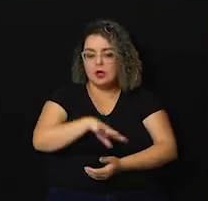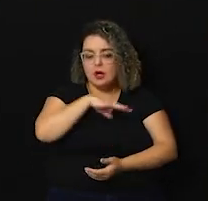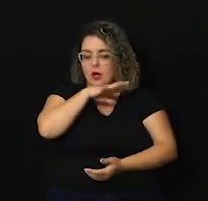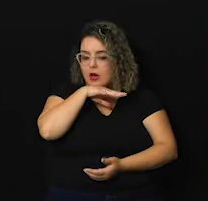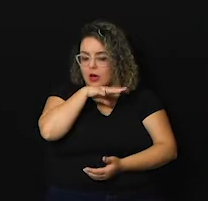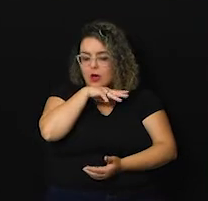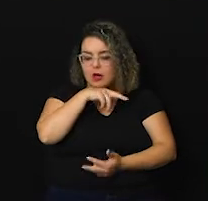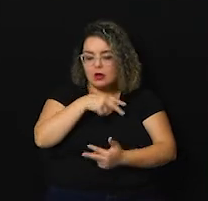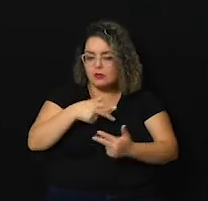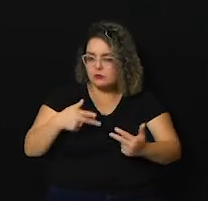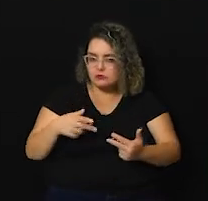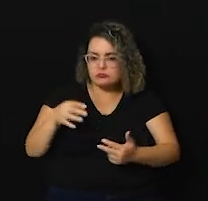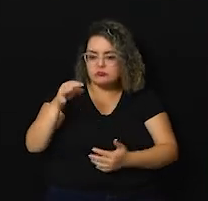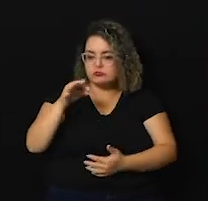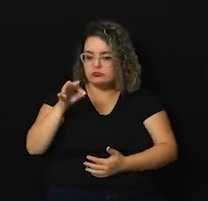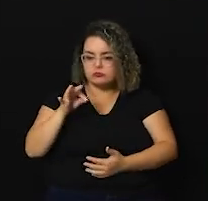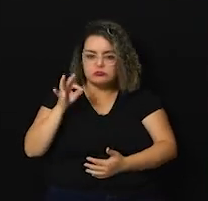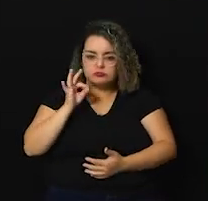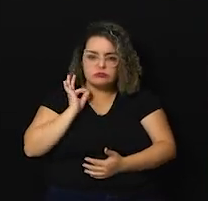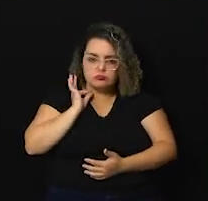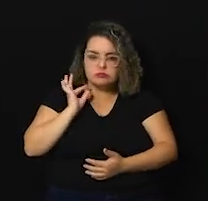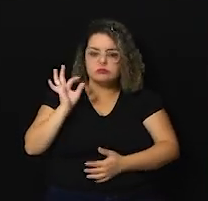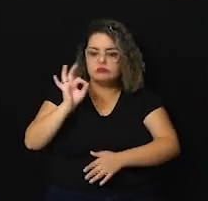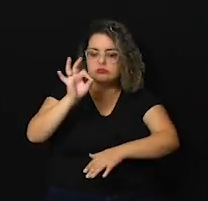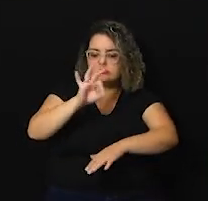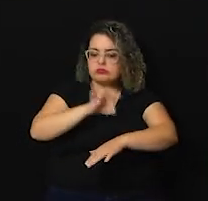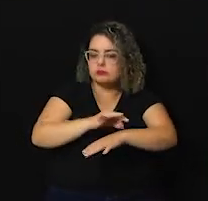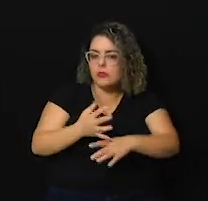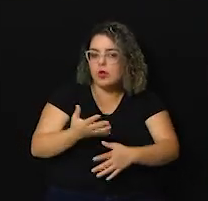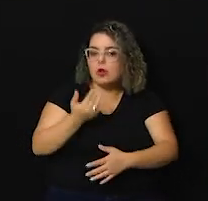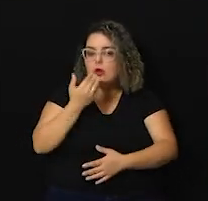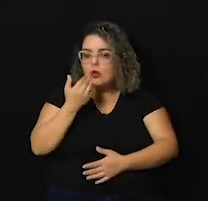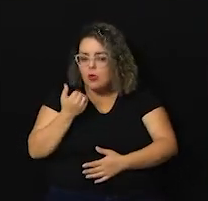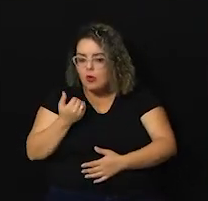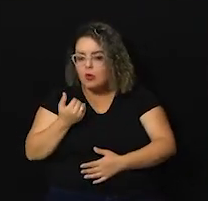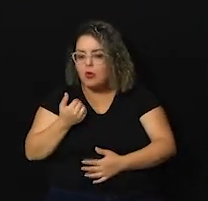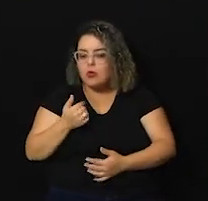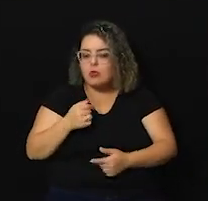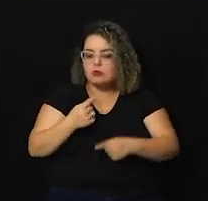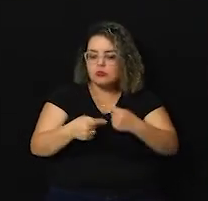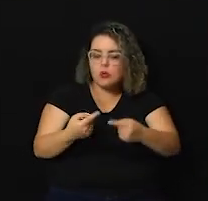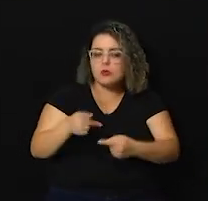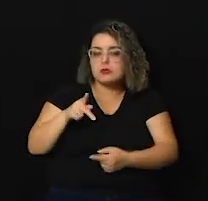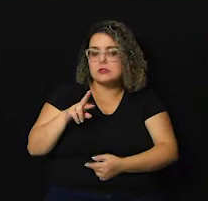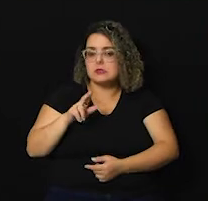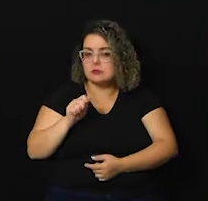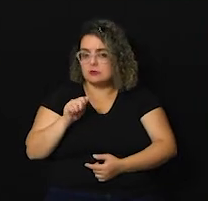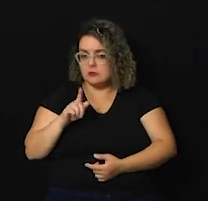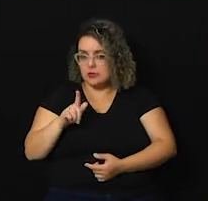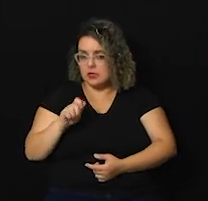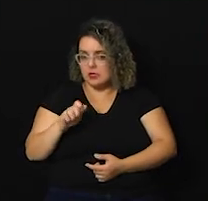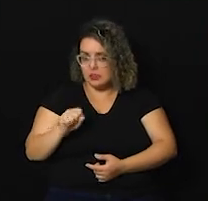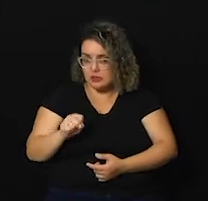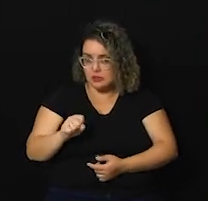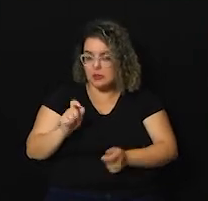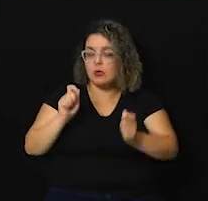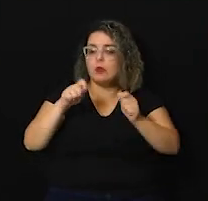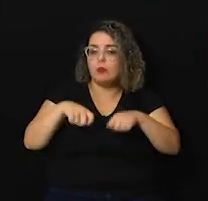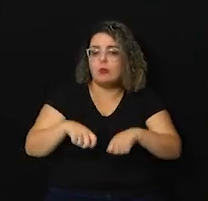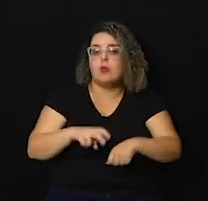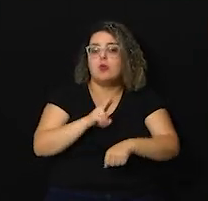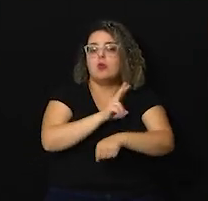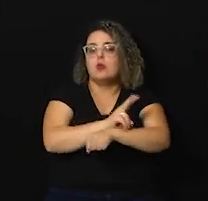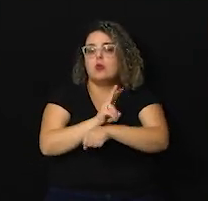animais, insetos, que são, por exemplo, insetos que comem certos tipos de outras pragas. E eles são capazes